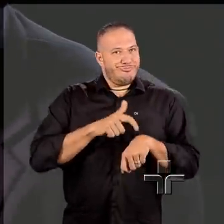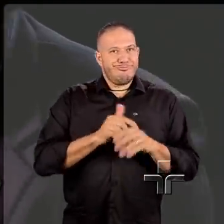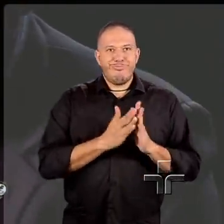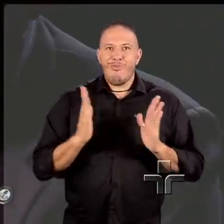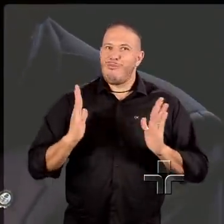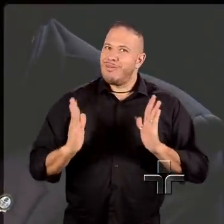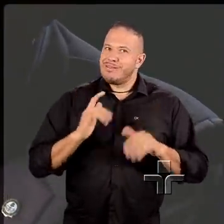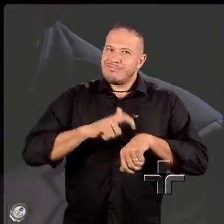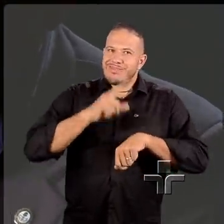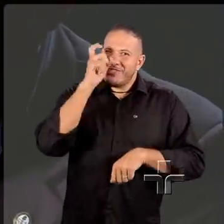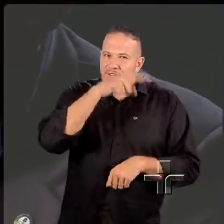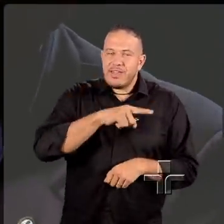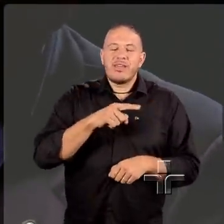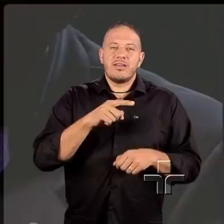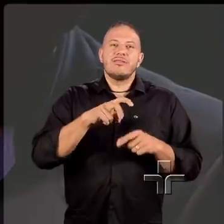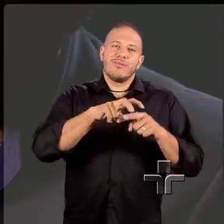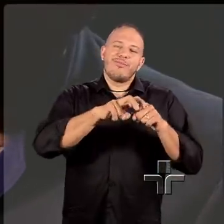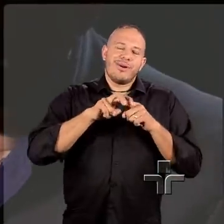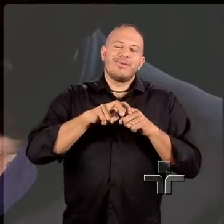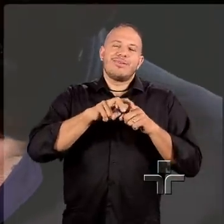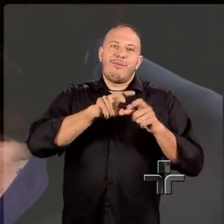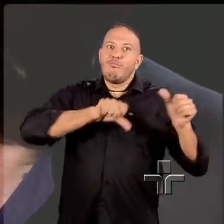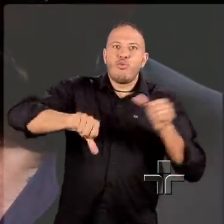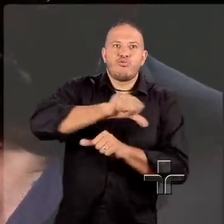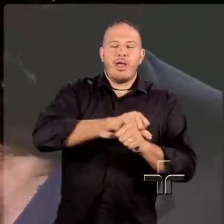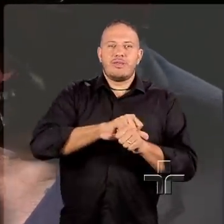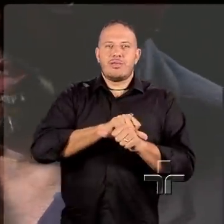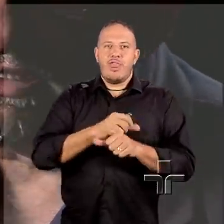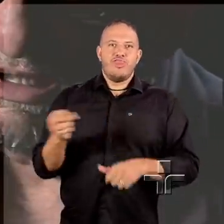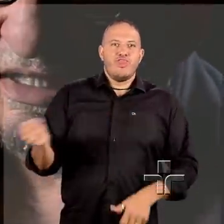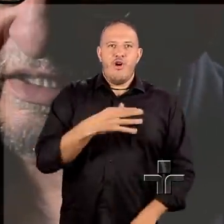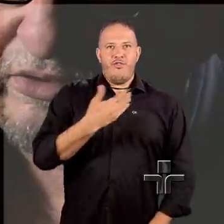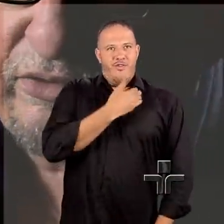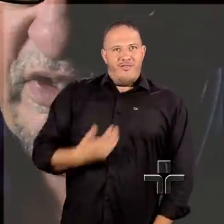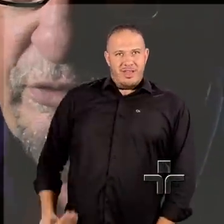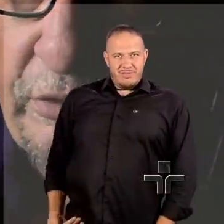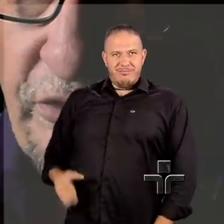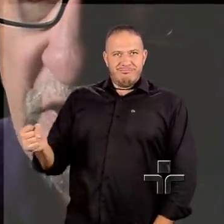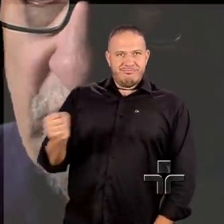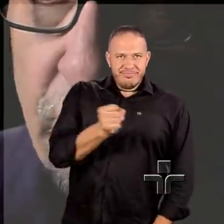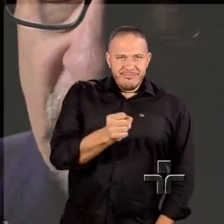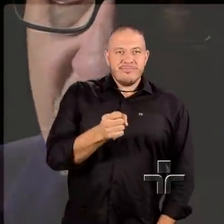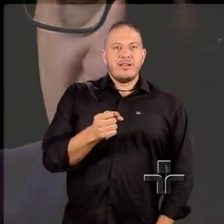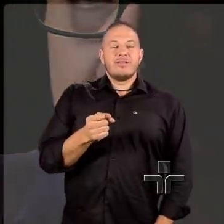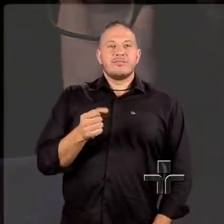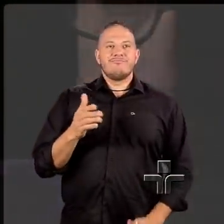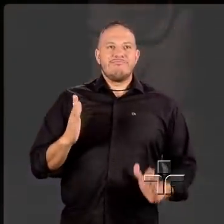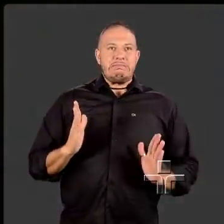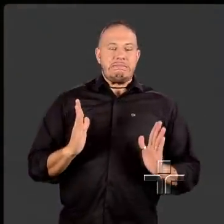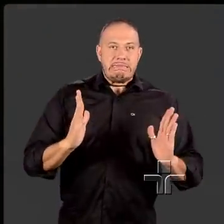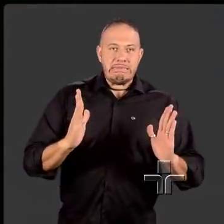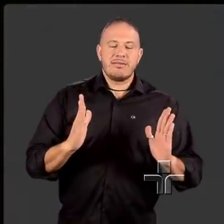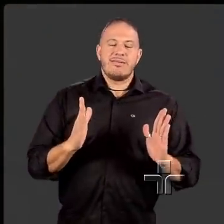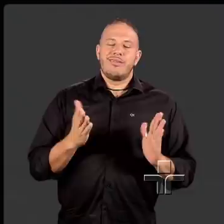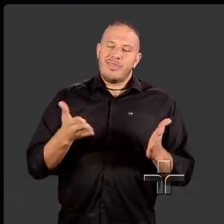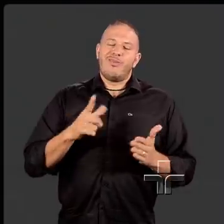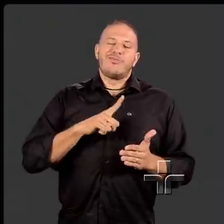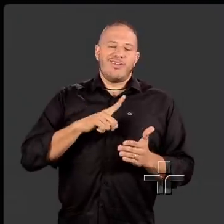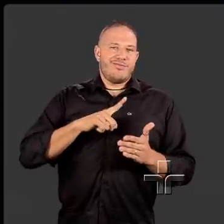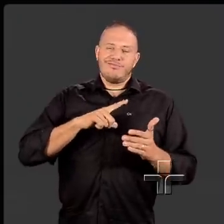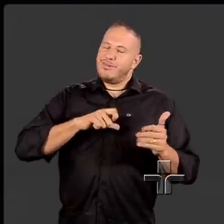a consequência, com a mudança de governo que se avizinha, essas tensões chegaram ao máximo e houve então